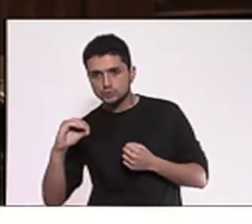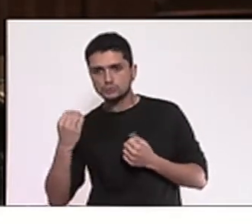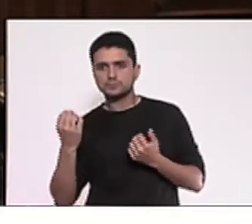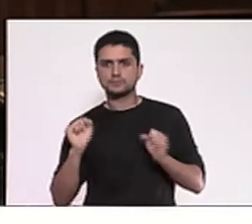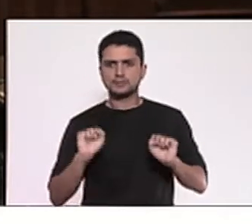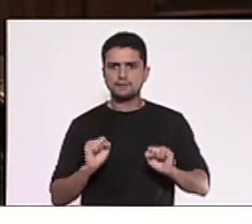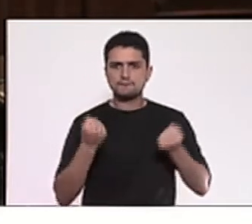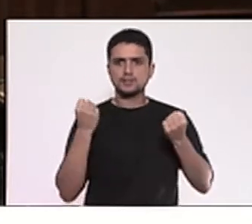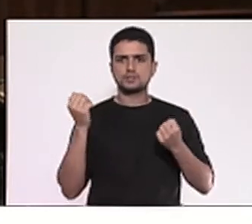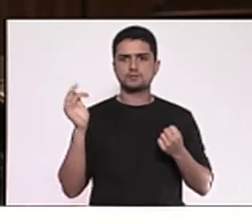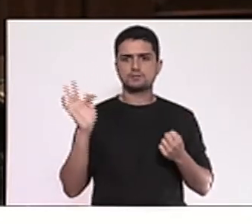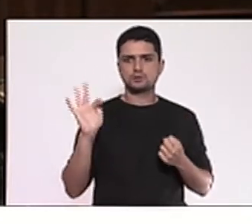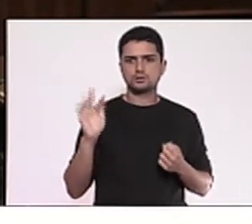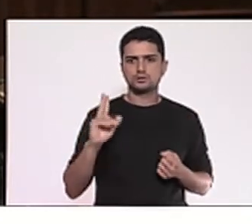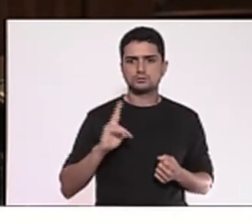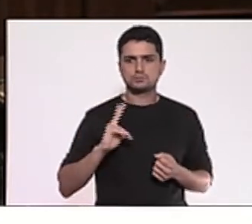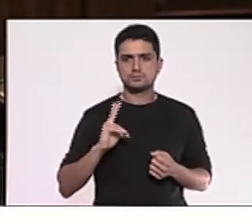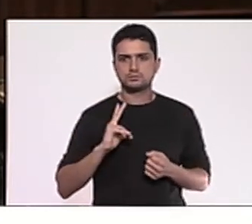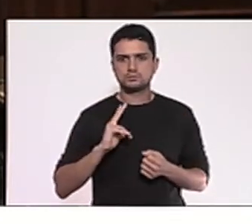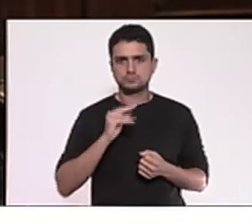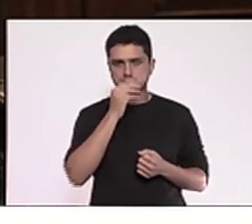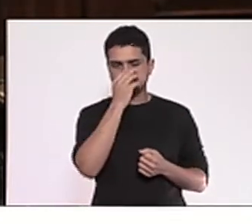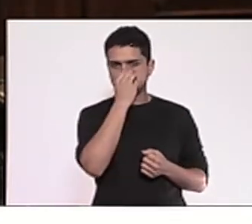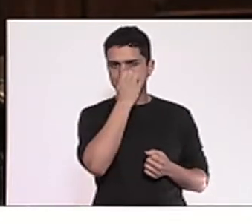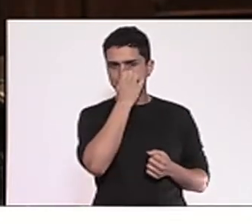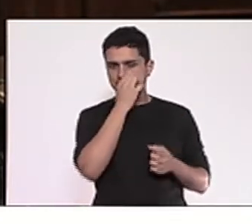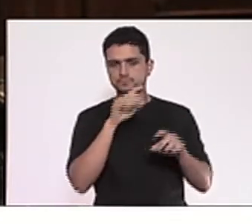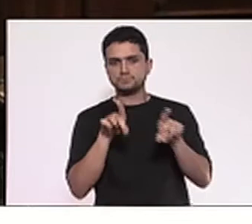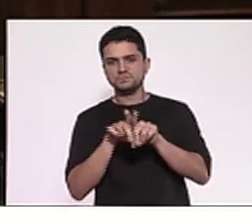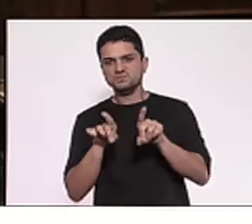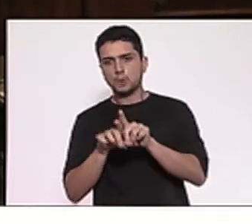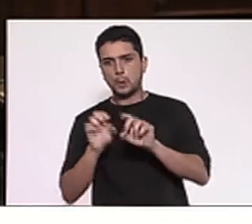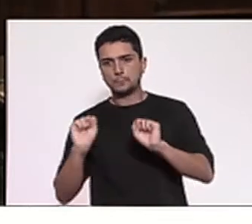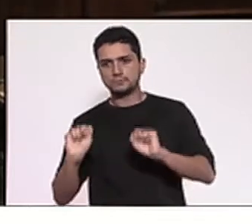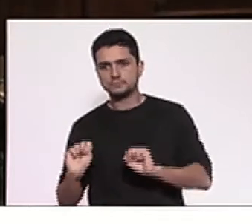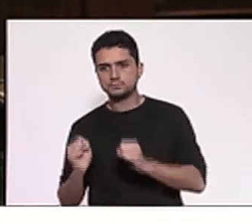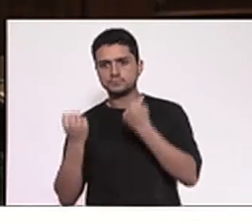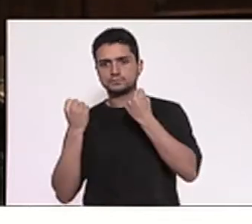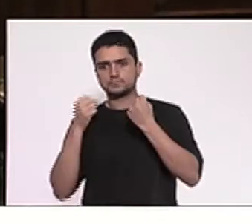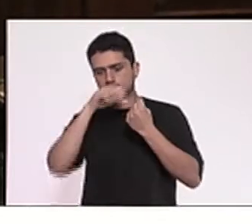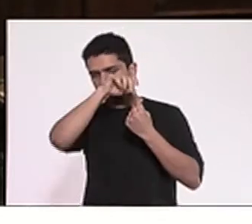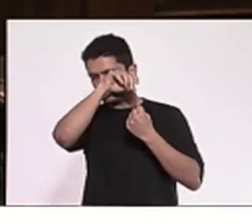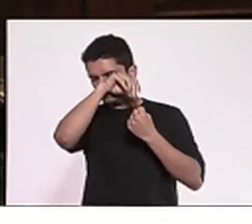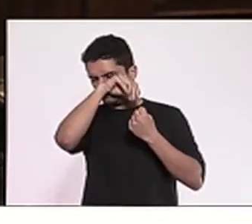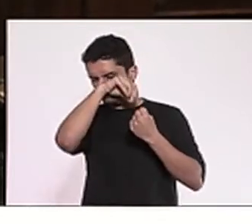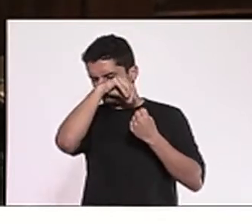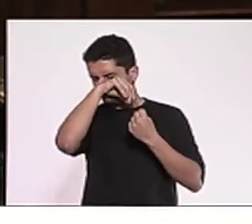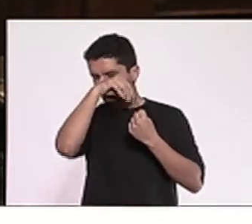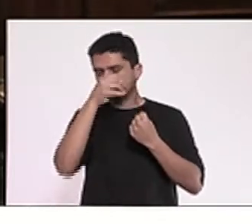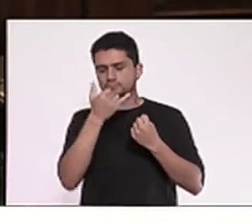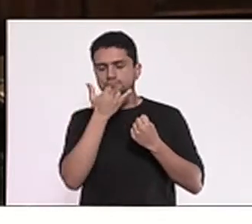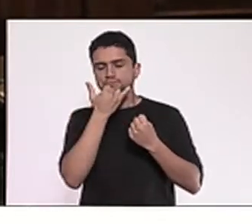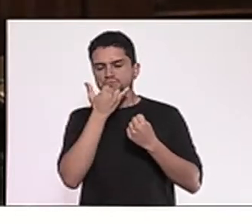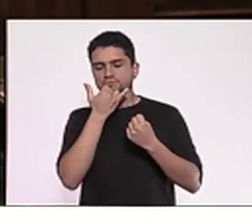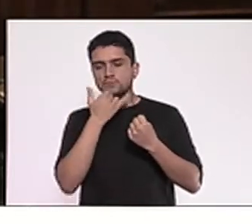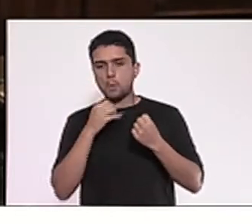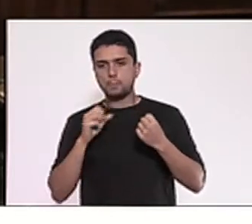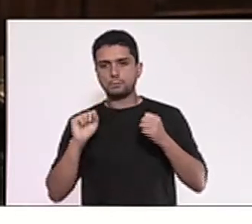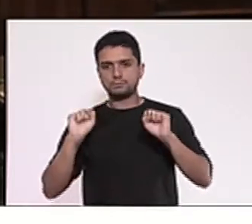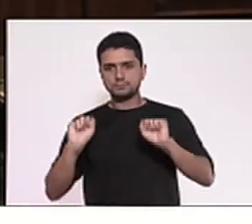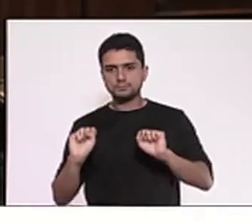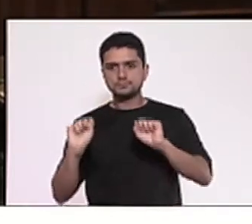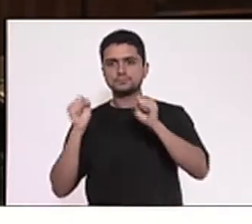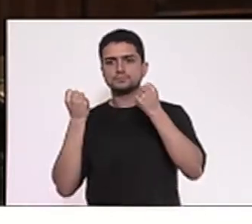2018 do governo Pezão, que investiu na FAPERJ apenas 1/3 do mínimo constitucional, 1/3